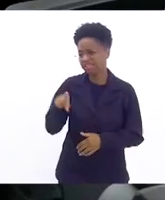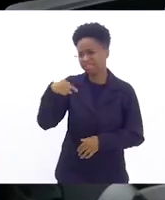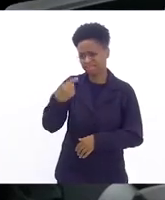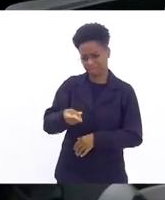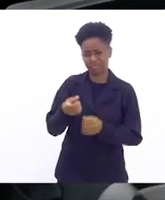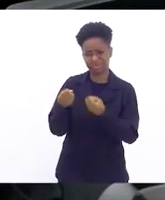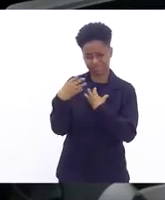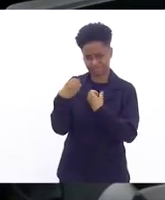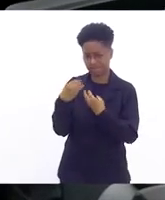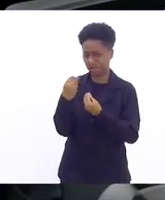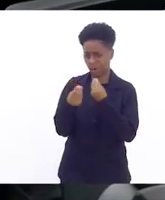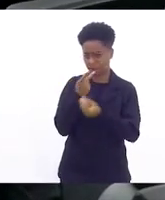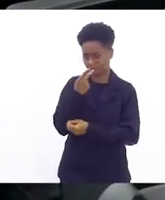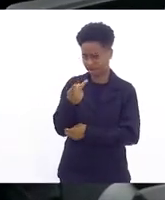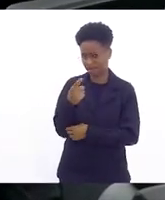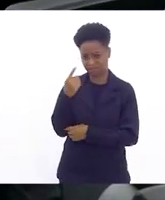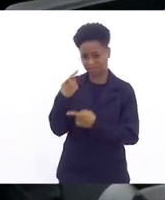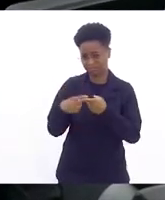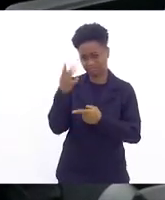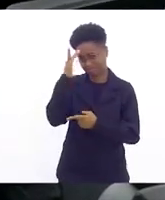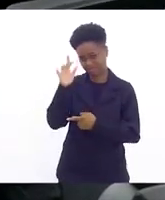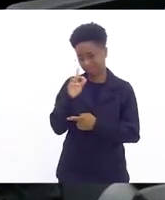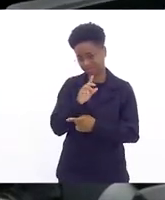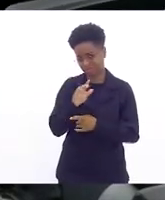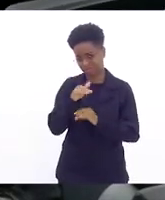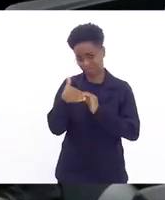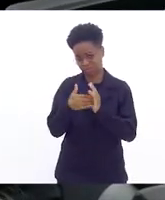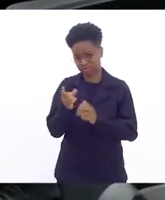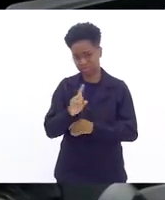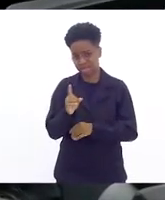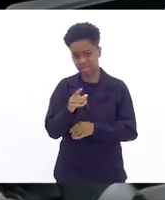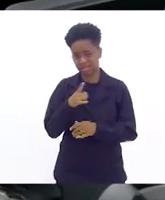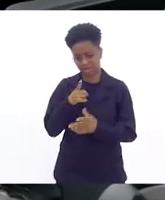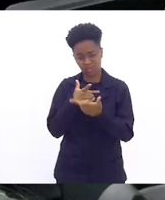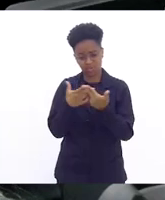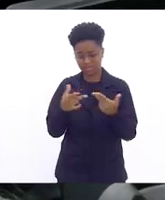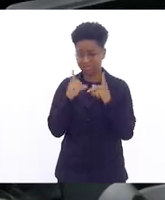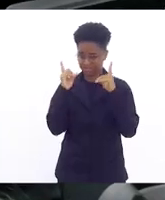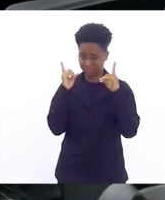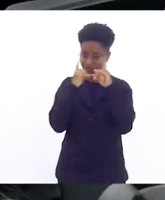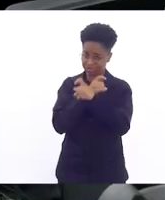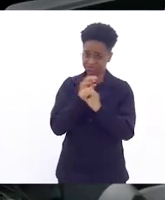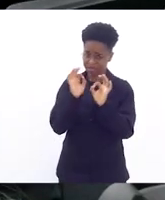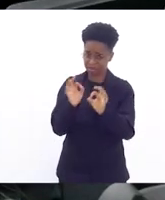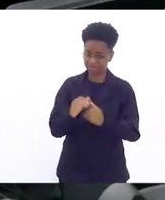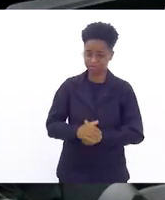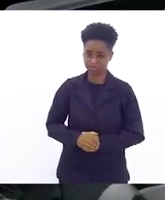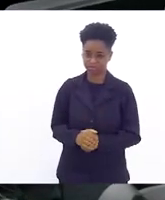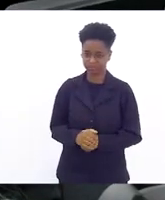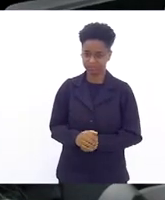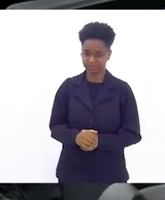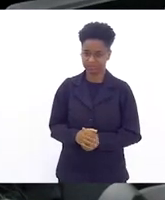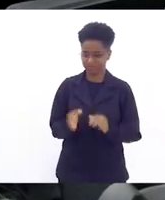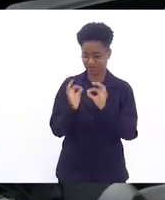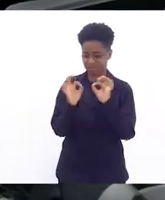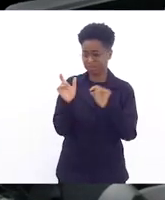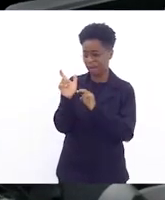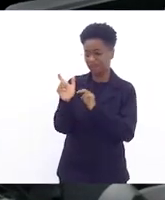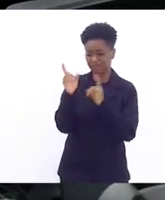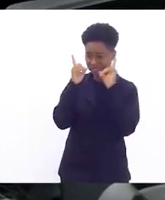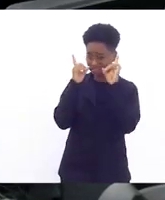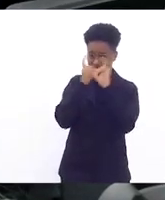por gentileza que a gente não sabe tudo também tem coisas que são difíceis de dar da pronúncia é melhor que o